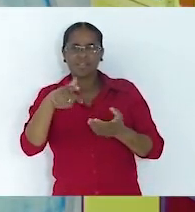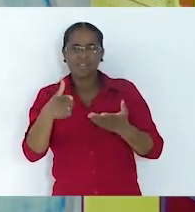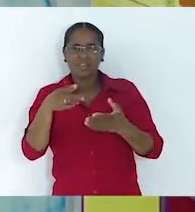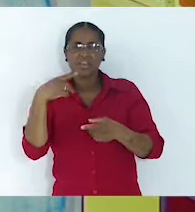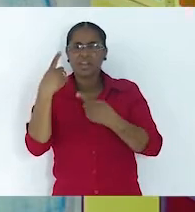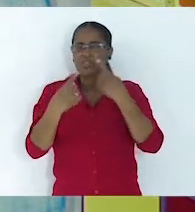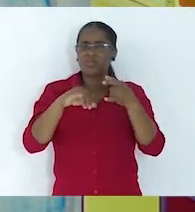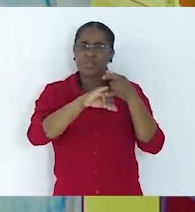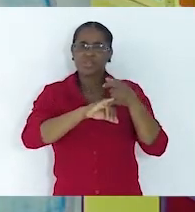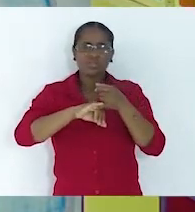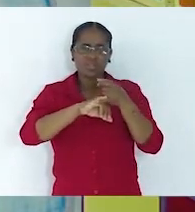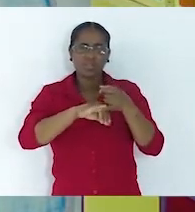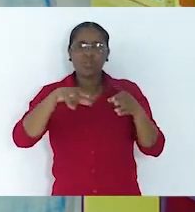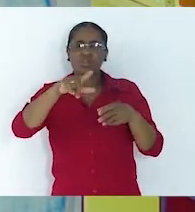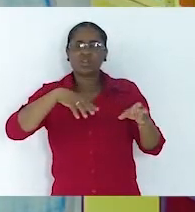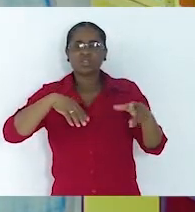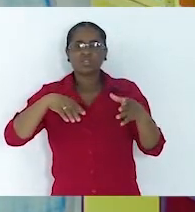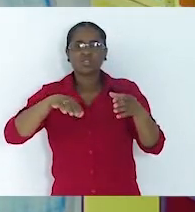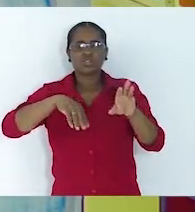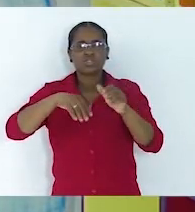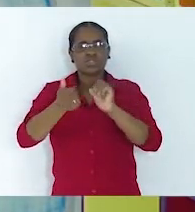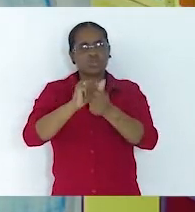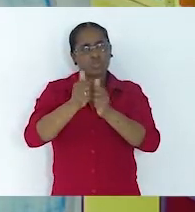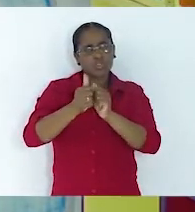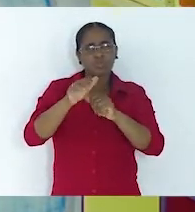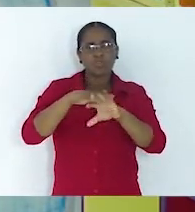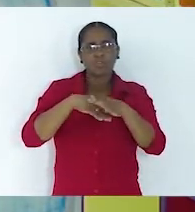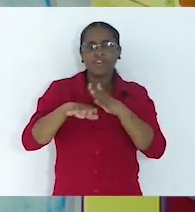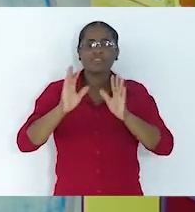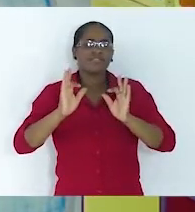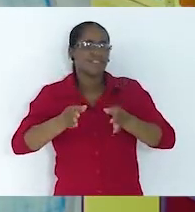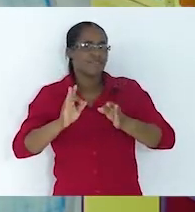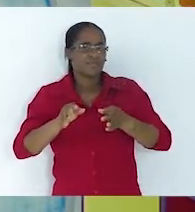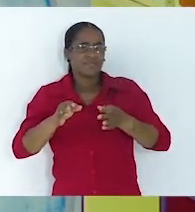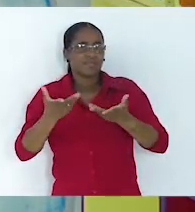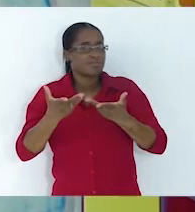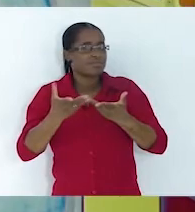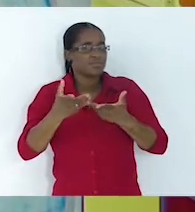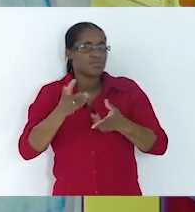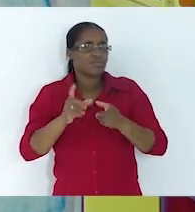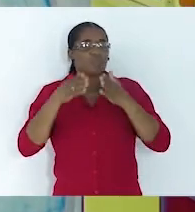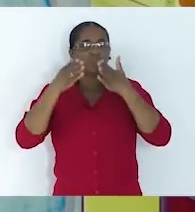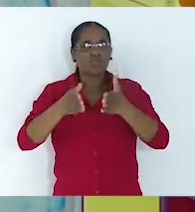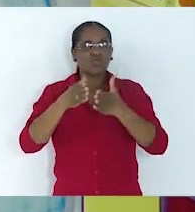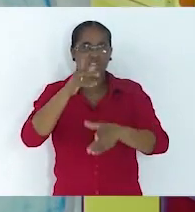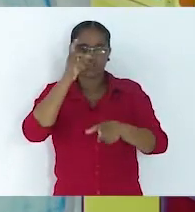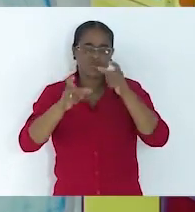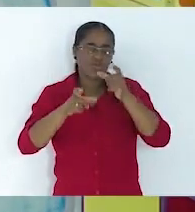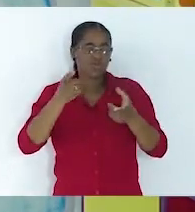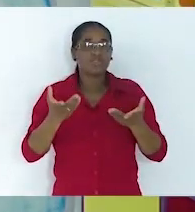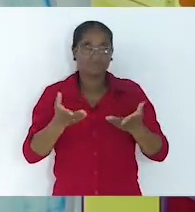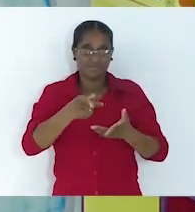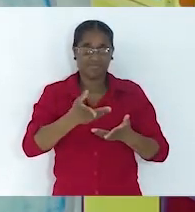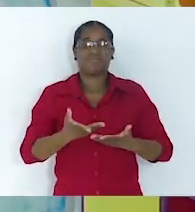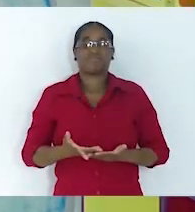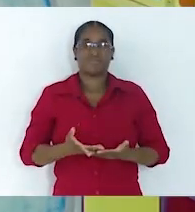associação? Algum clube desportivo que faz sempre a linha de ajudar as pessoas? Então,